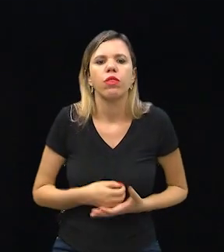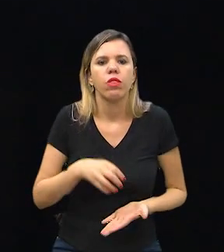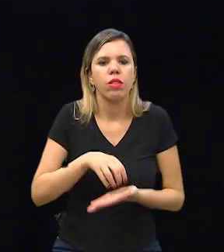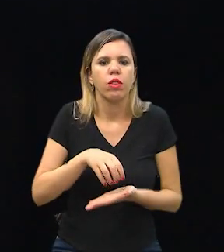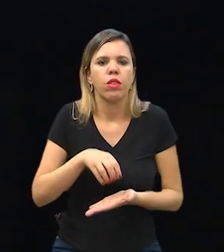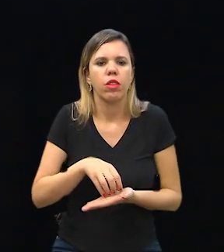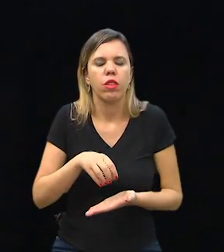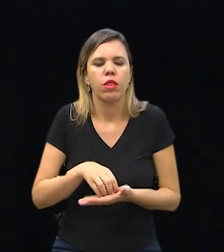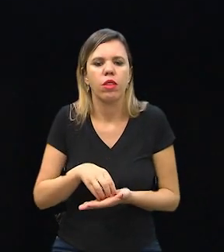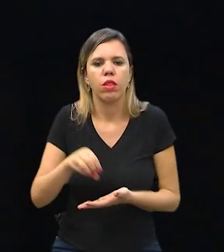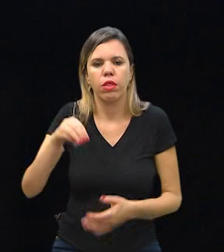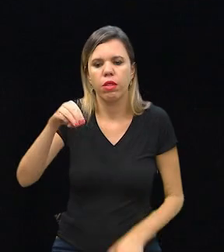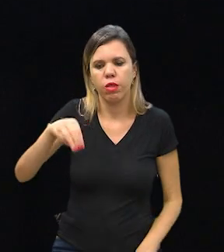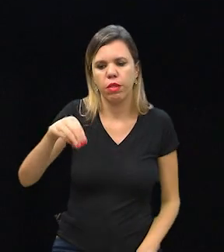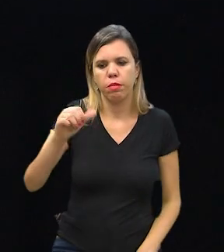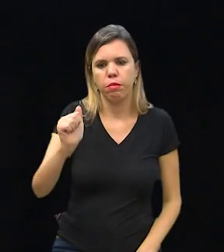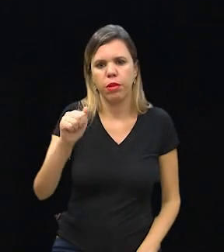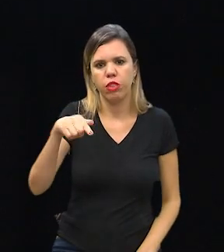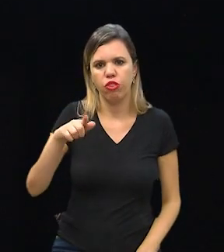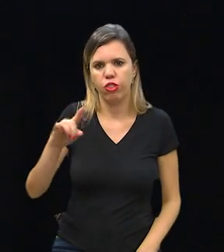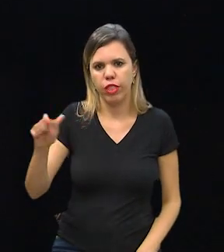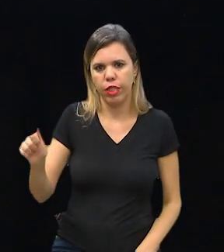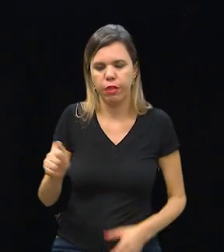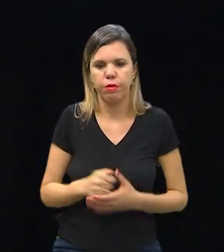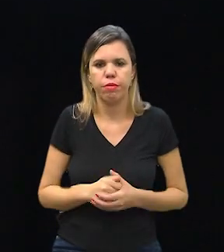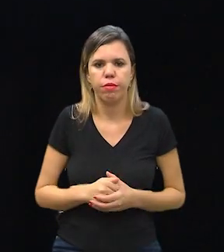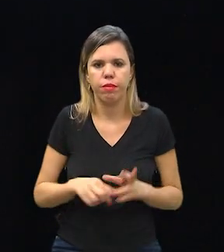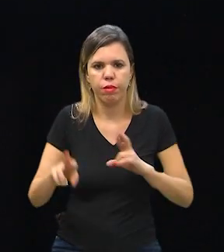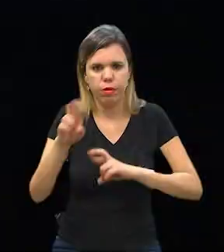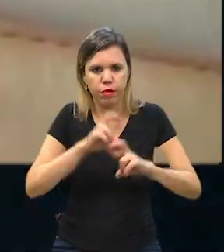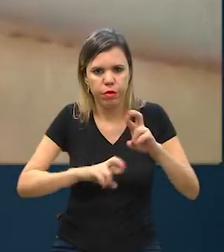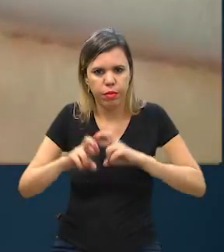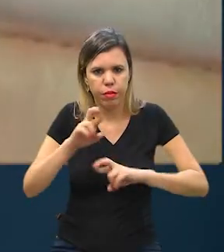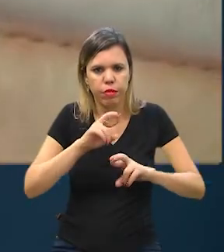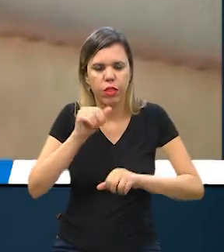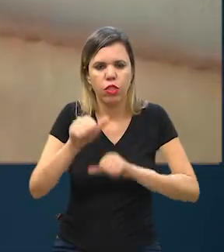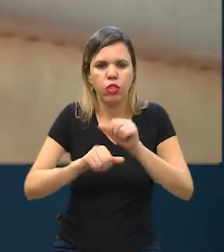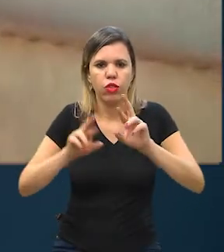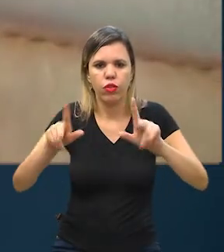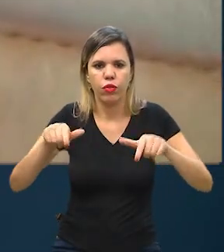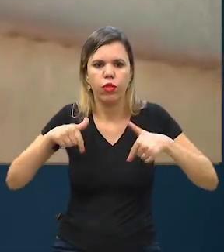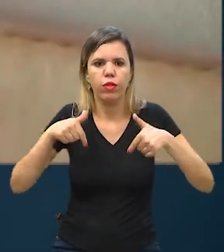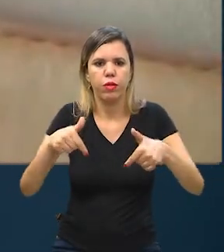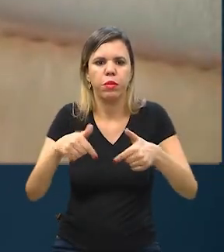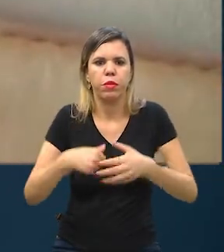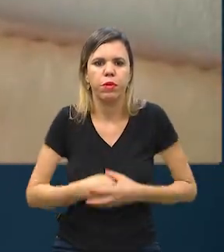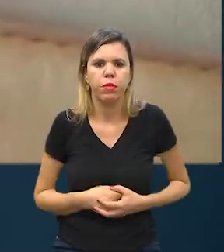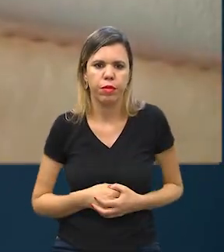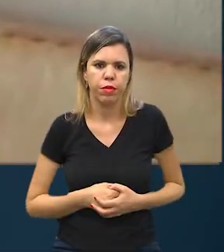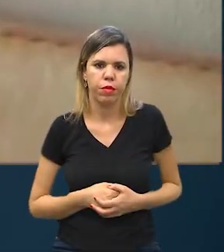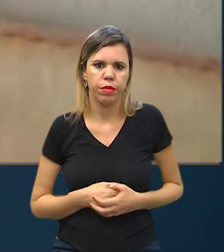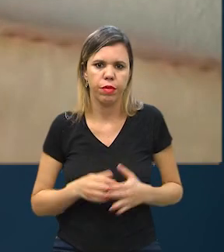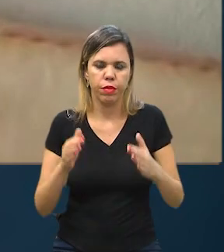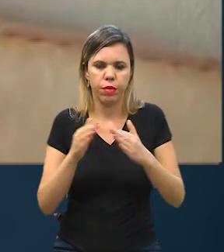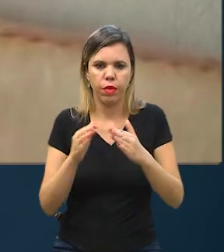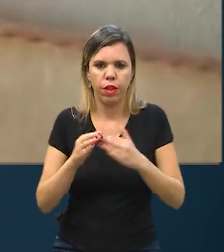com esses jovens da agência Mandinga de Favela. Acompanha aí. O Laboratório de Impacto Social, ele é uma iniciativa